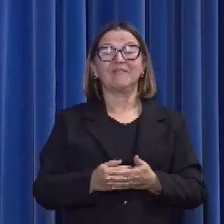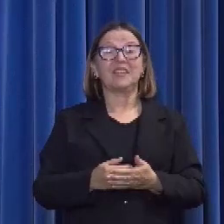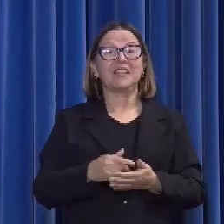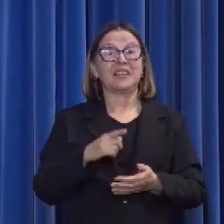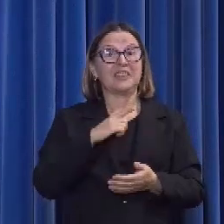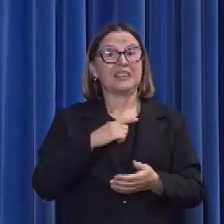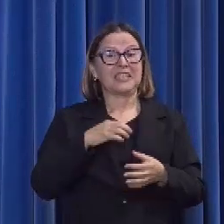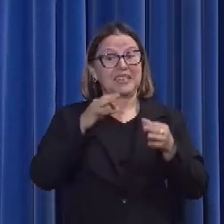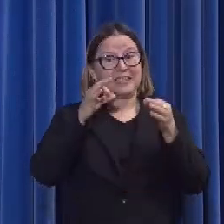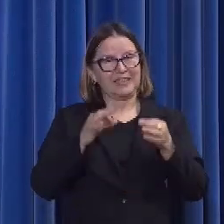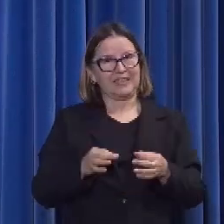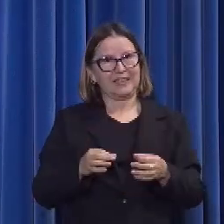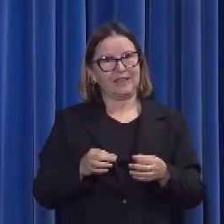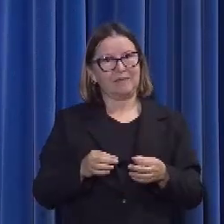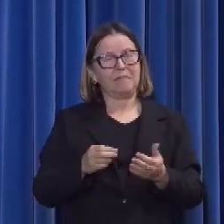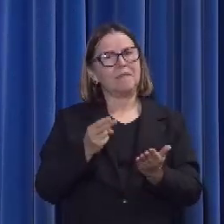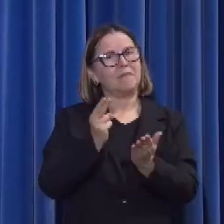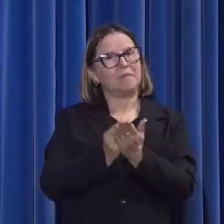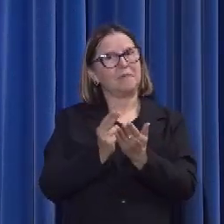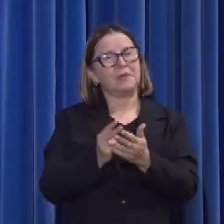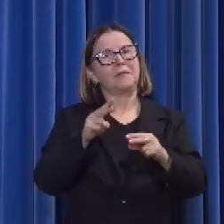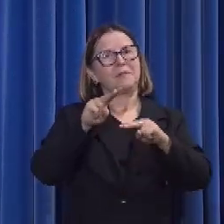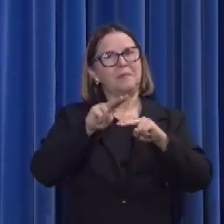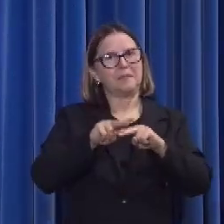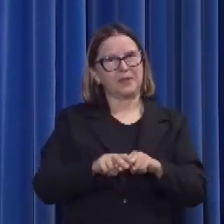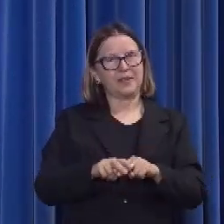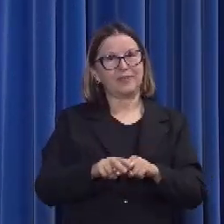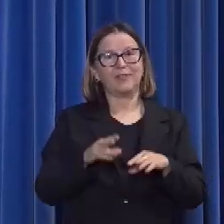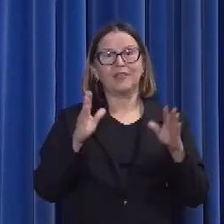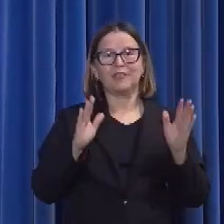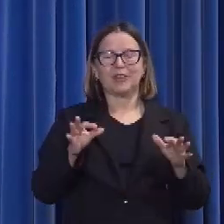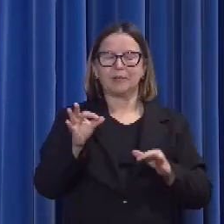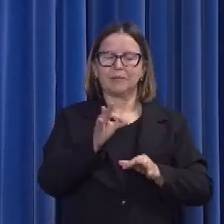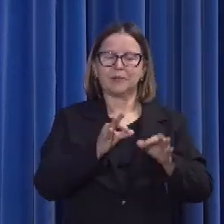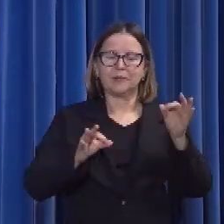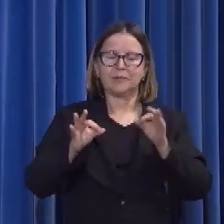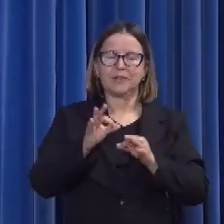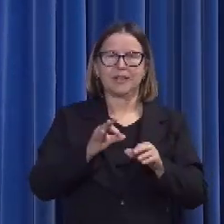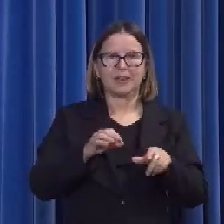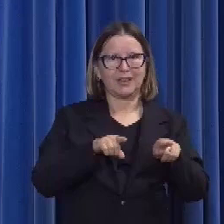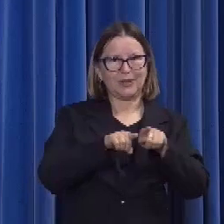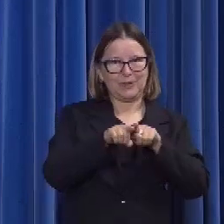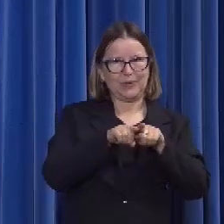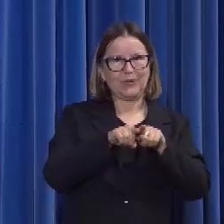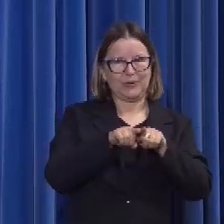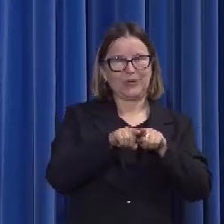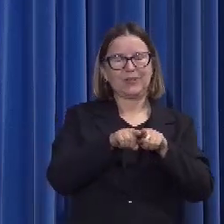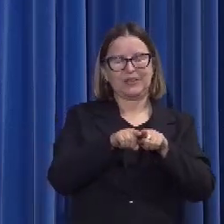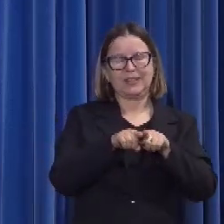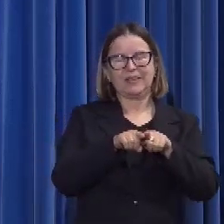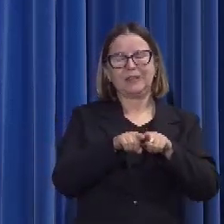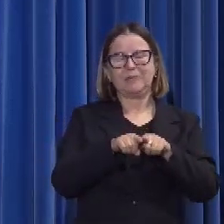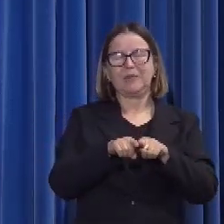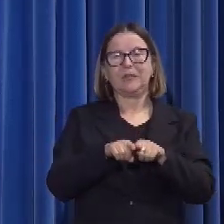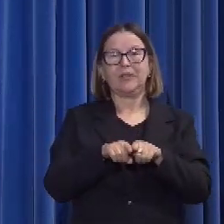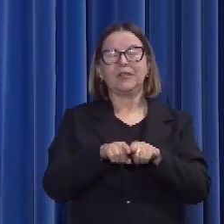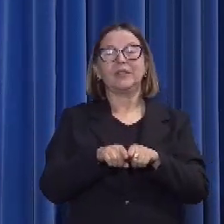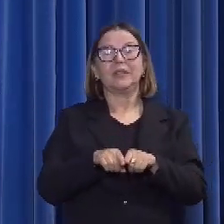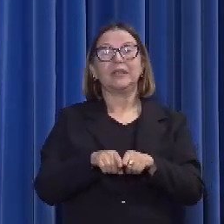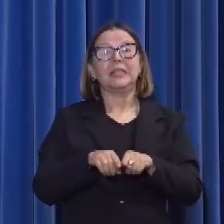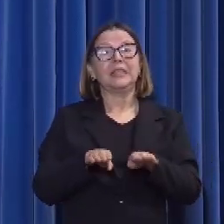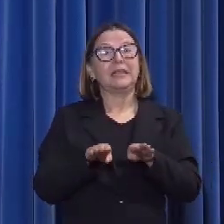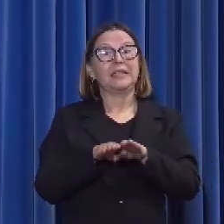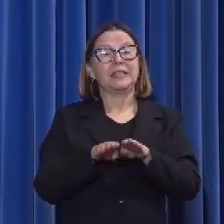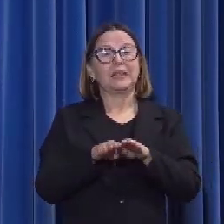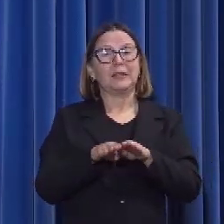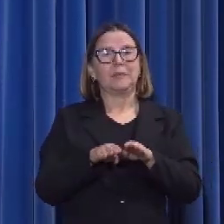que, mesmo preso, ele vinha preparando os demais irmãos e Timóteo, seu filho na fé,